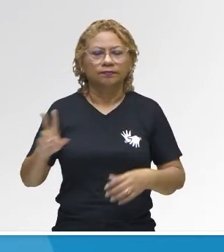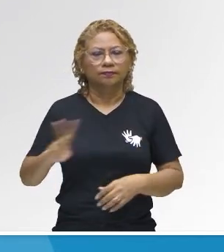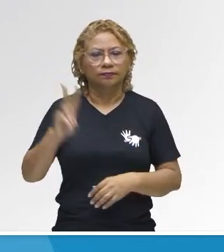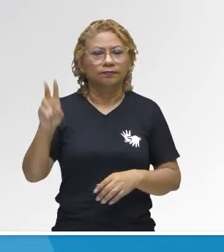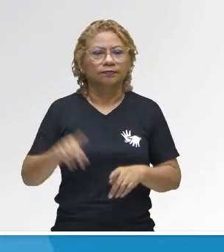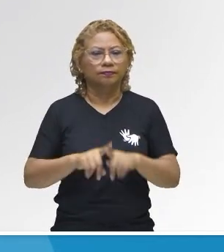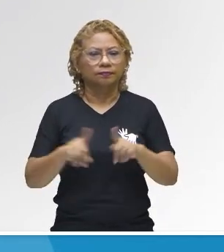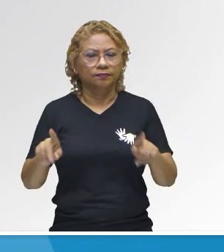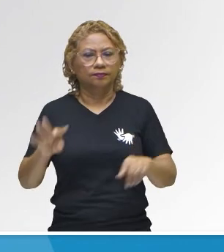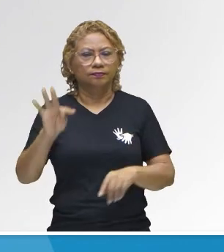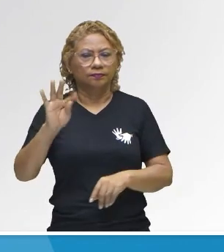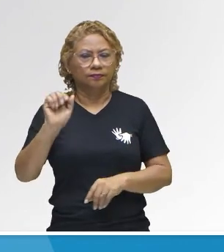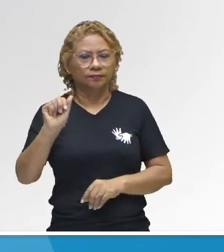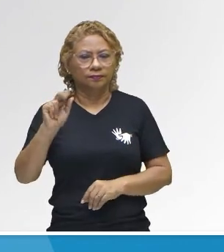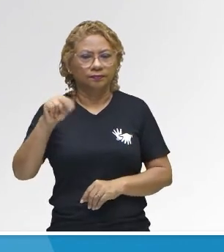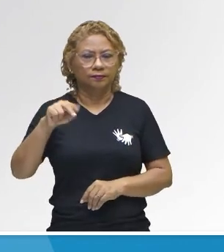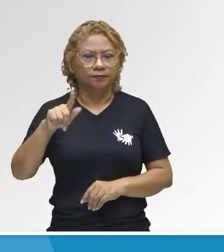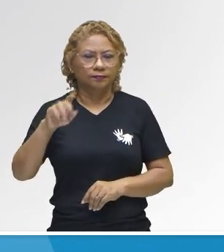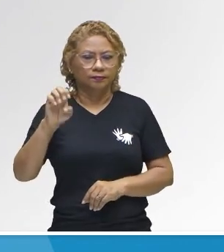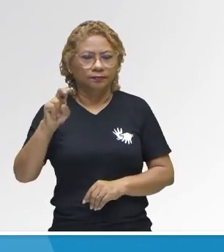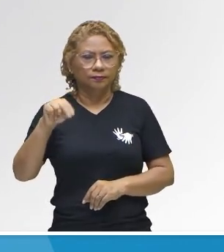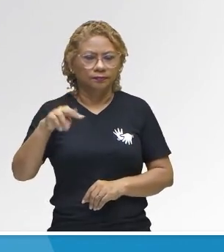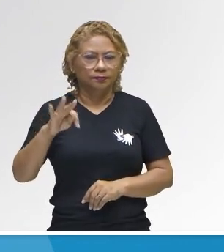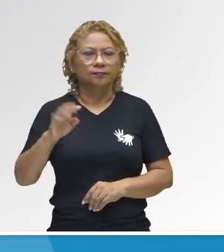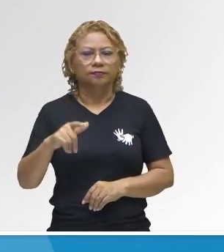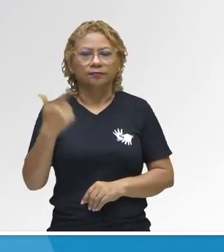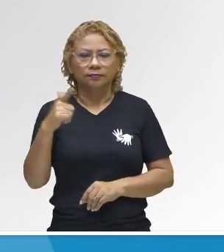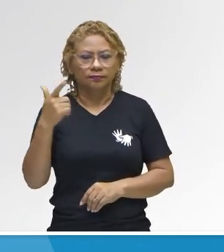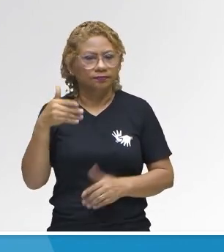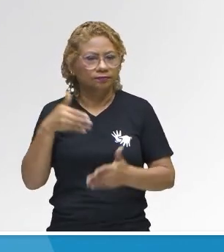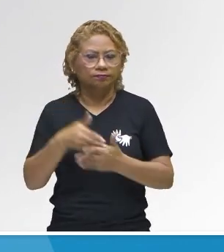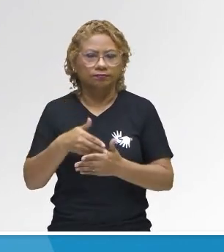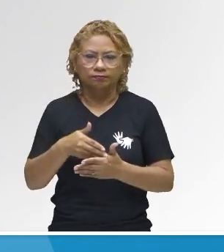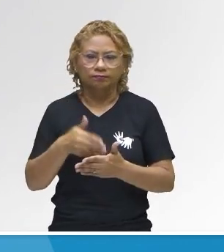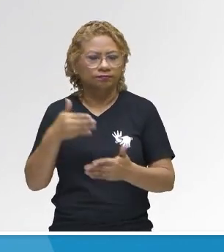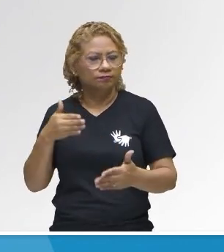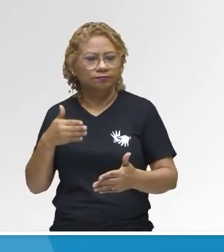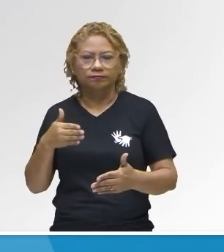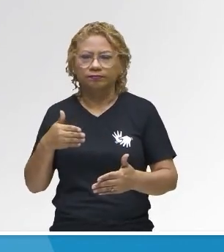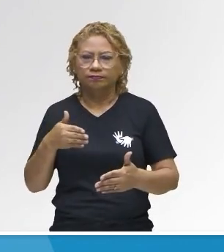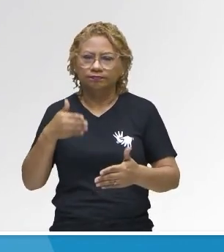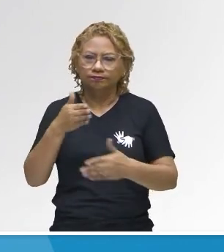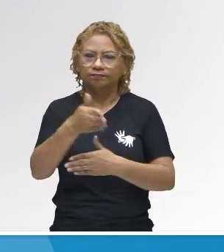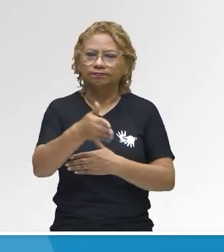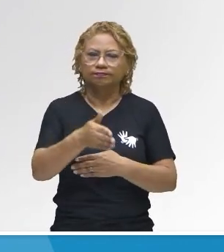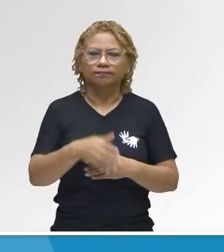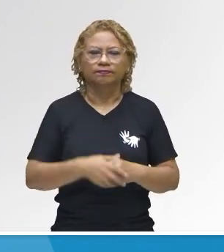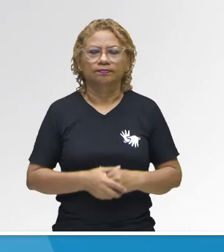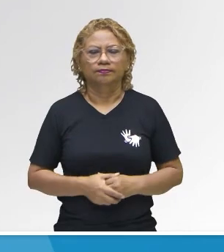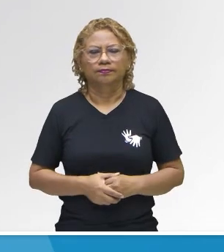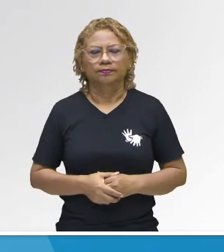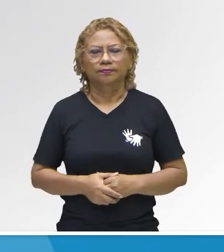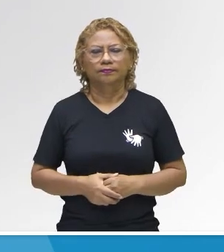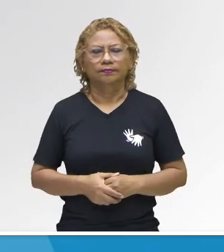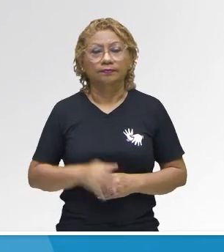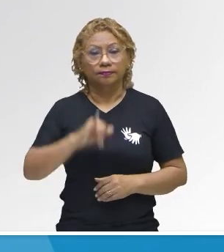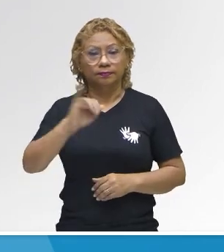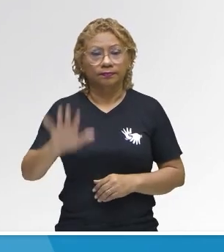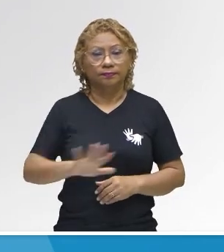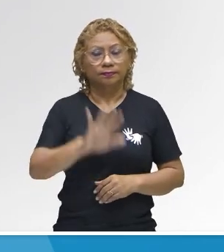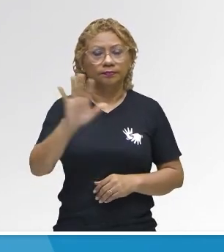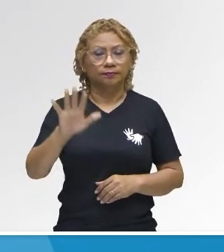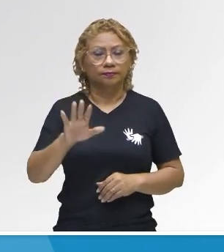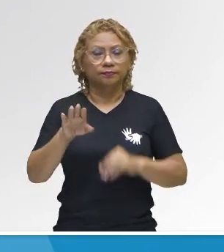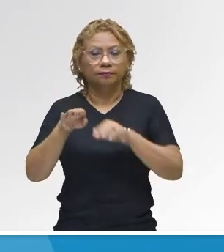é ilimitada. Dessa forma, a imagem desta função é definida por imagem igual, ela vai de